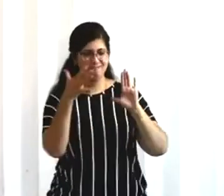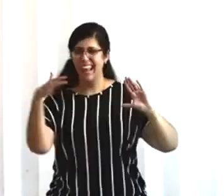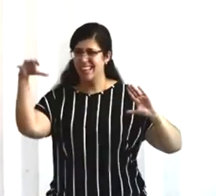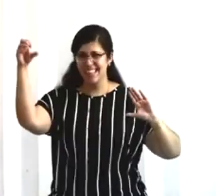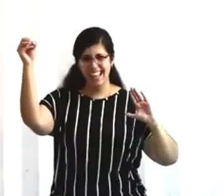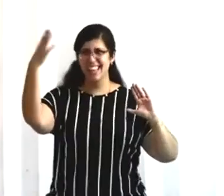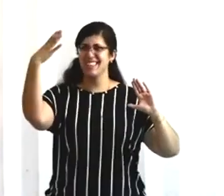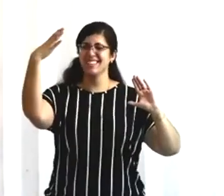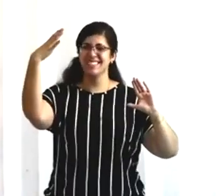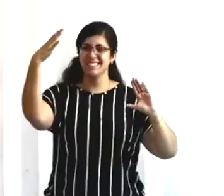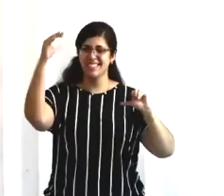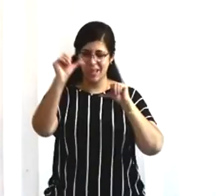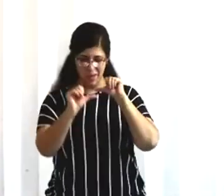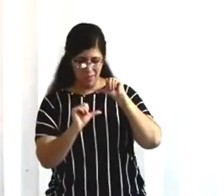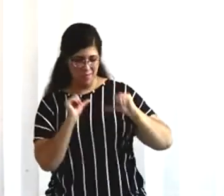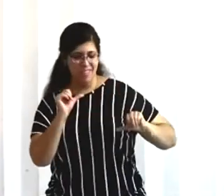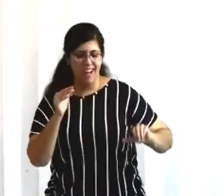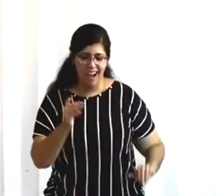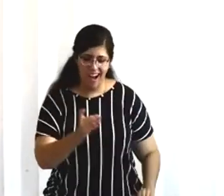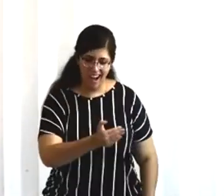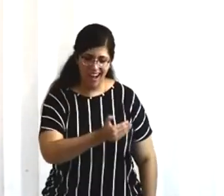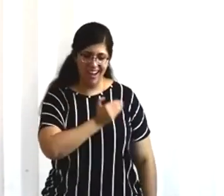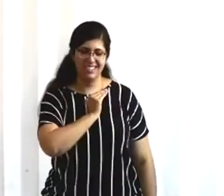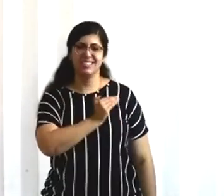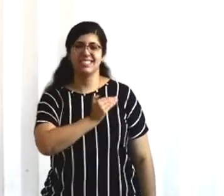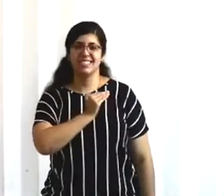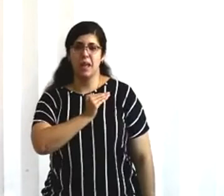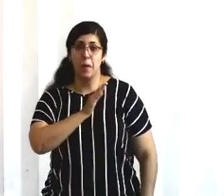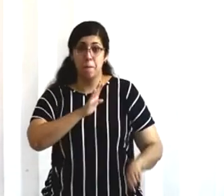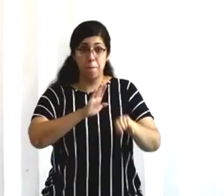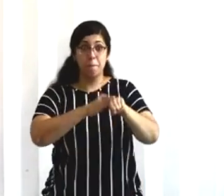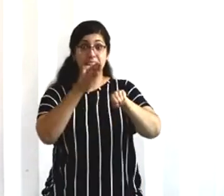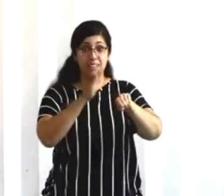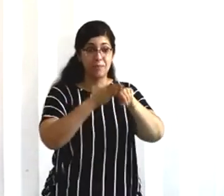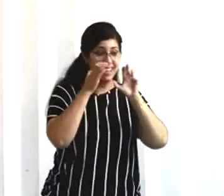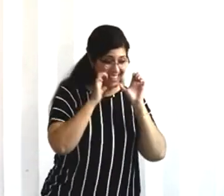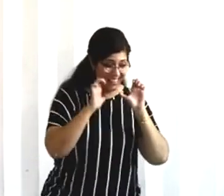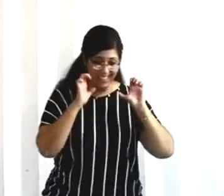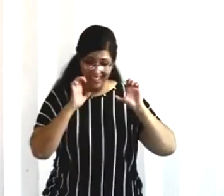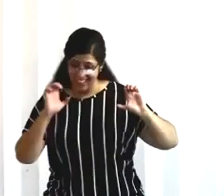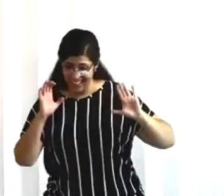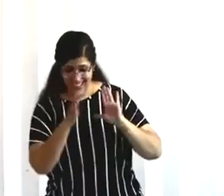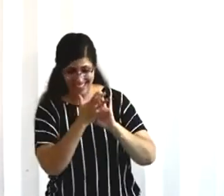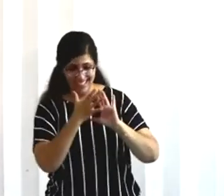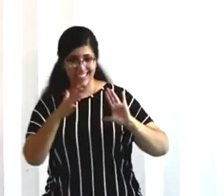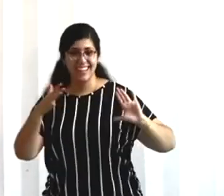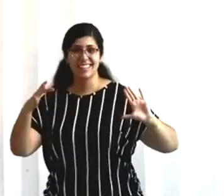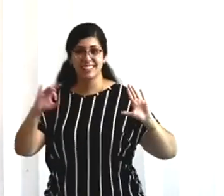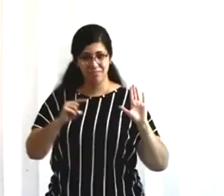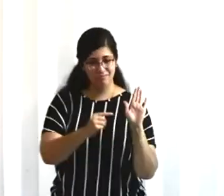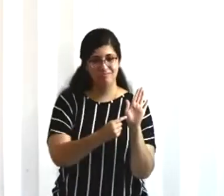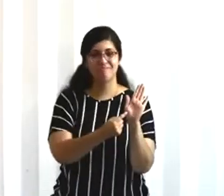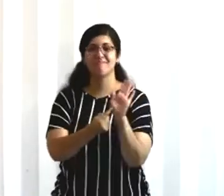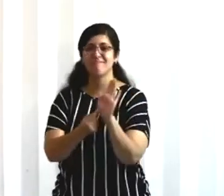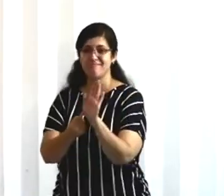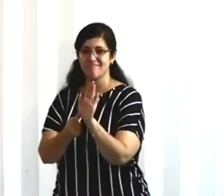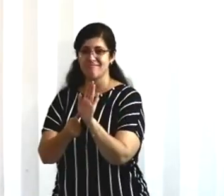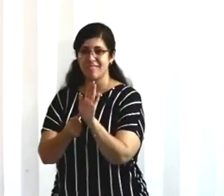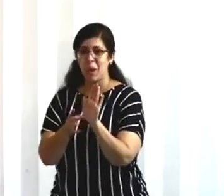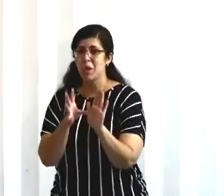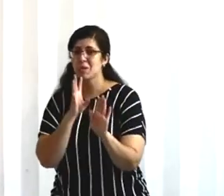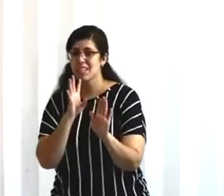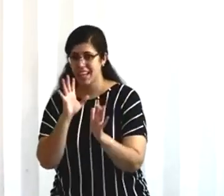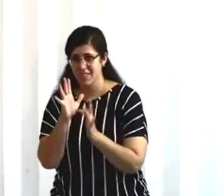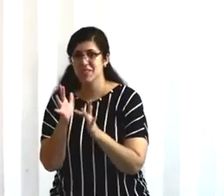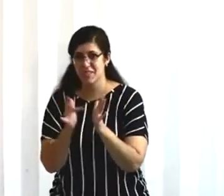que transforma o nosso coração, para que mais pessoas se acheguem também a Ele. Então a mensagem de Natal é